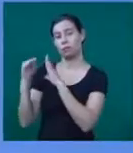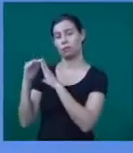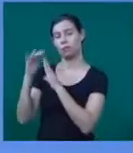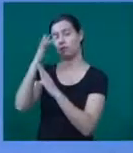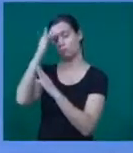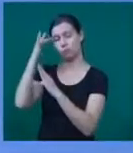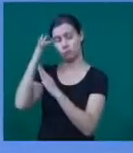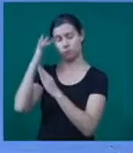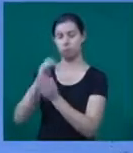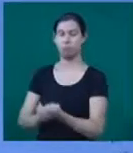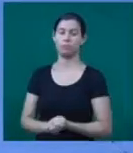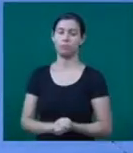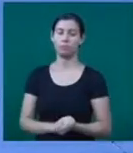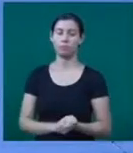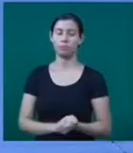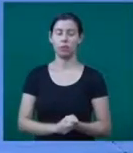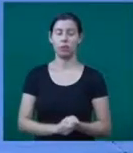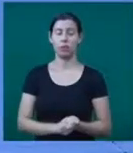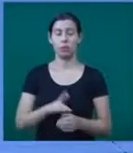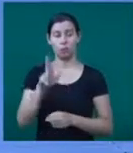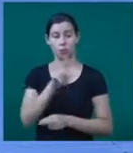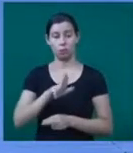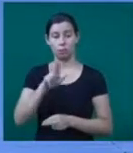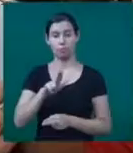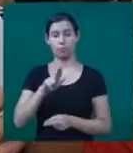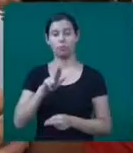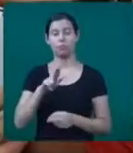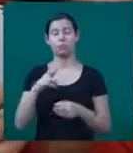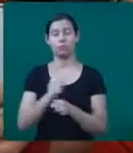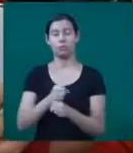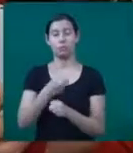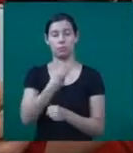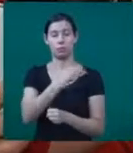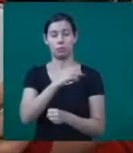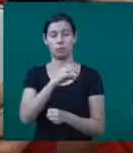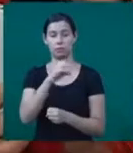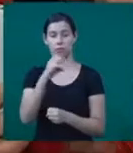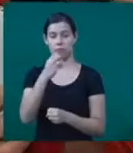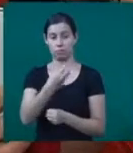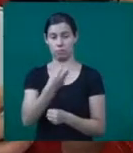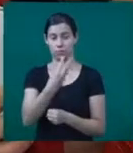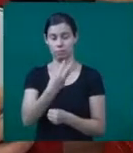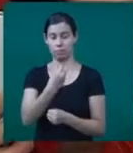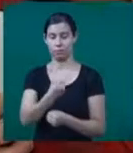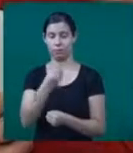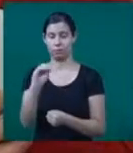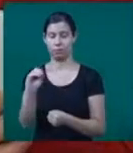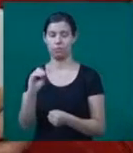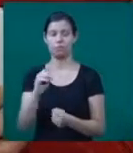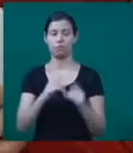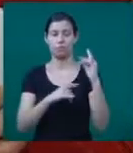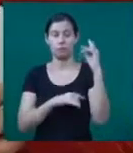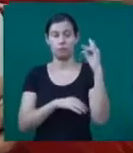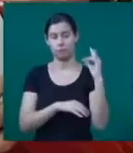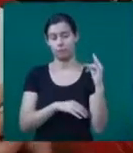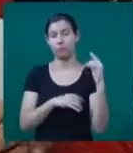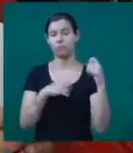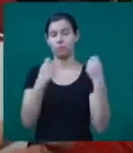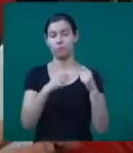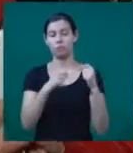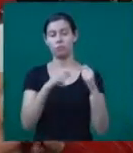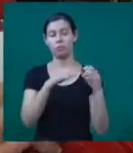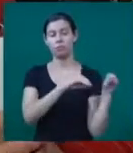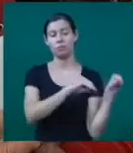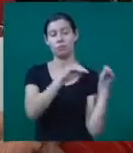existem aproximadamente 370 antenas. Mudar a antena de lugar, a torre de lugar ou colocar uma plataforma de alta